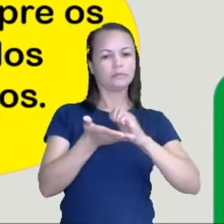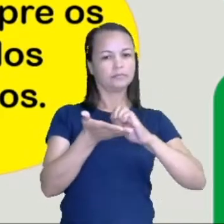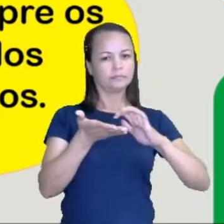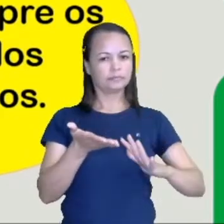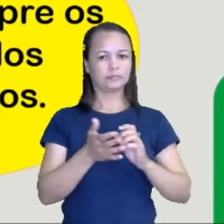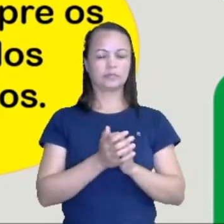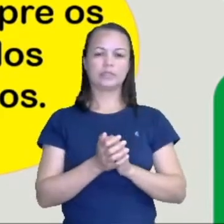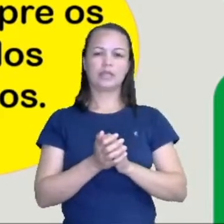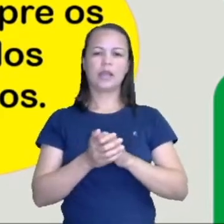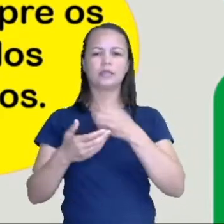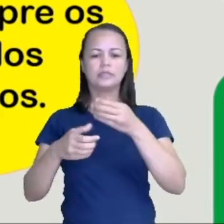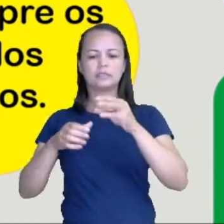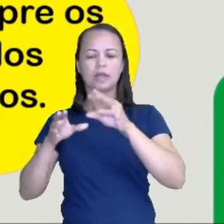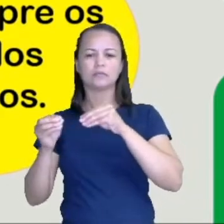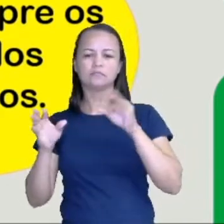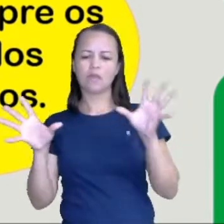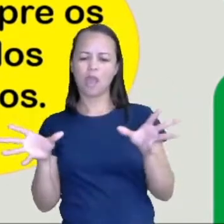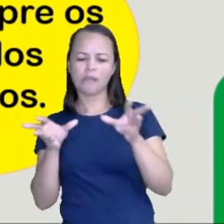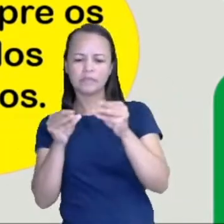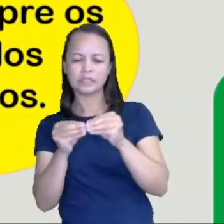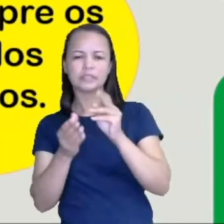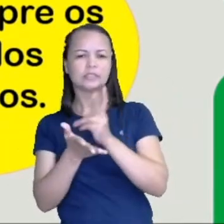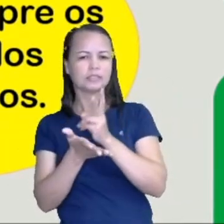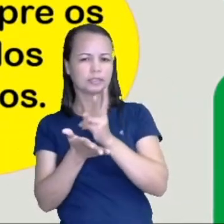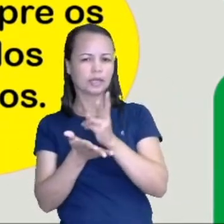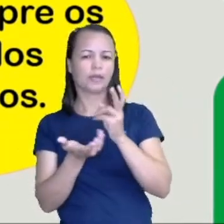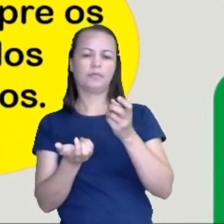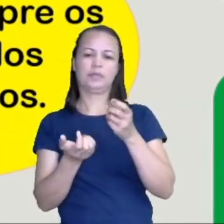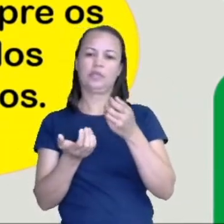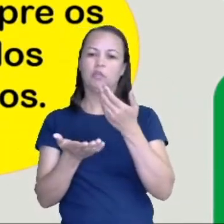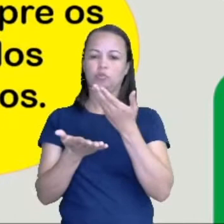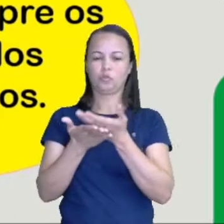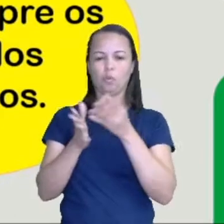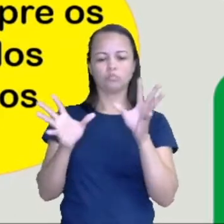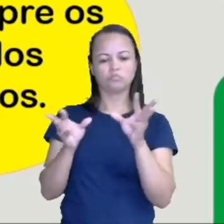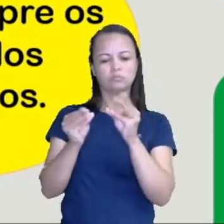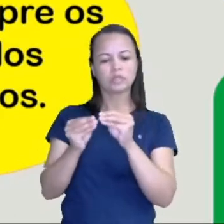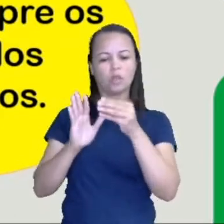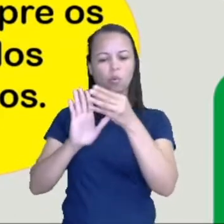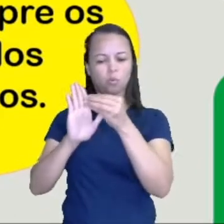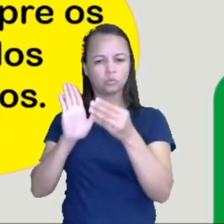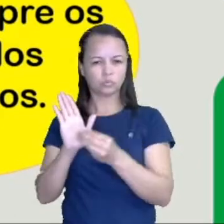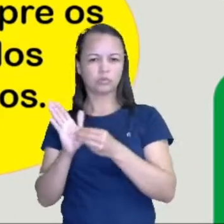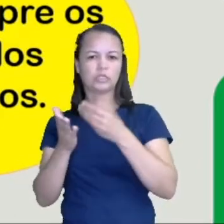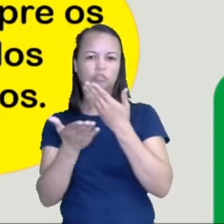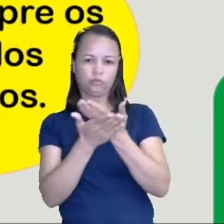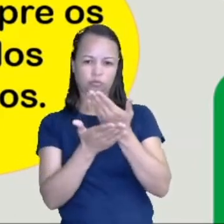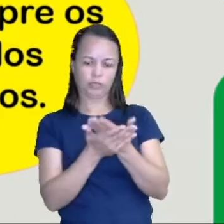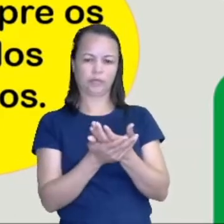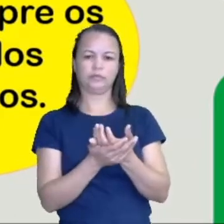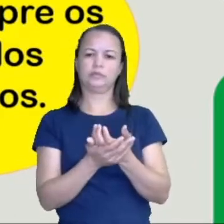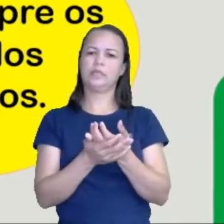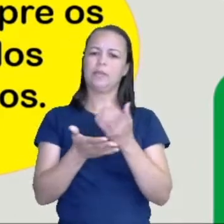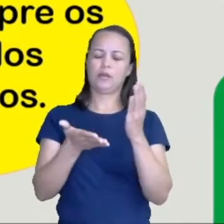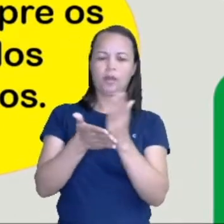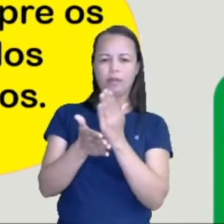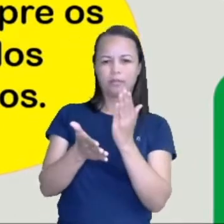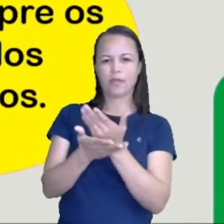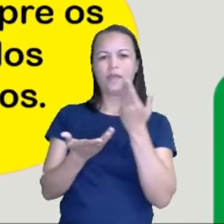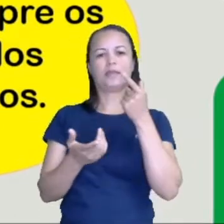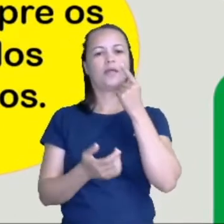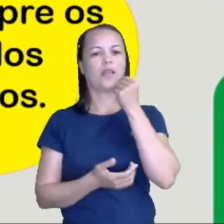atividades propostas, revise sempre os conteúdos estudados. Então, separem aí o caderninho, o lápis, a